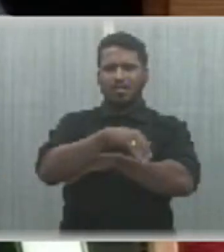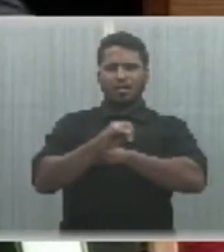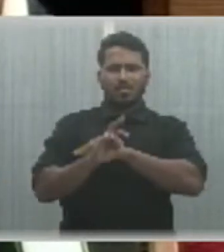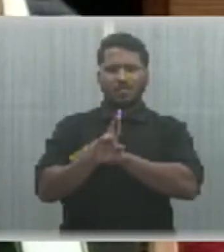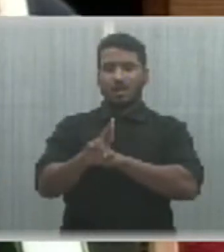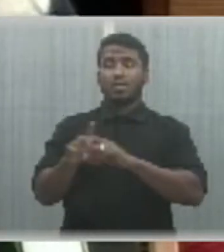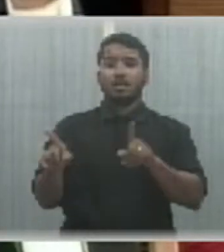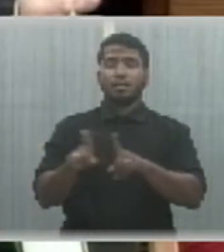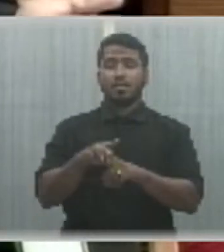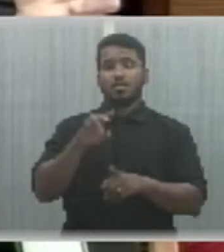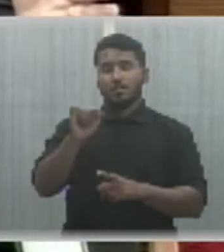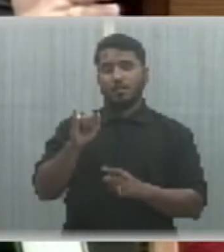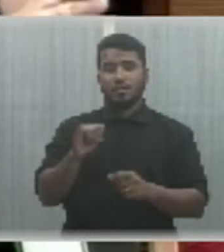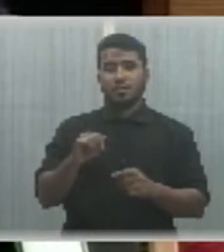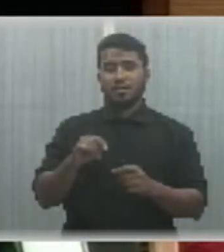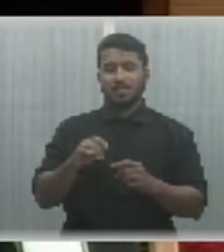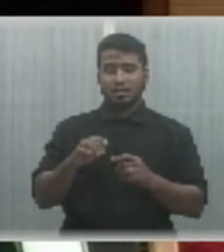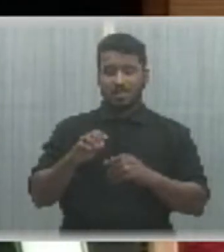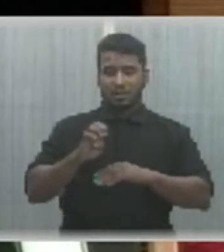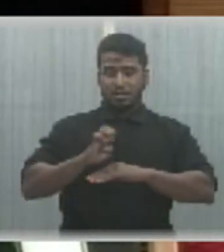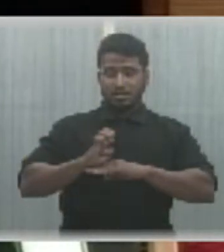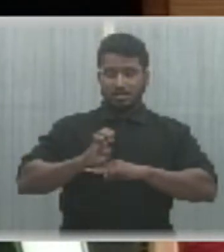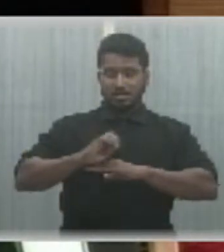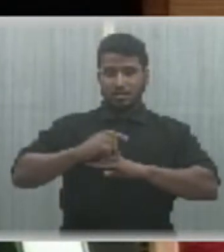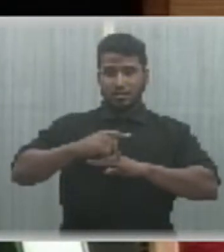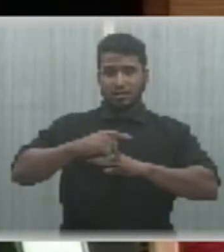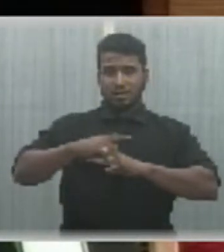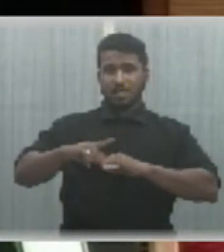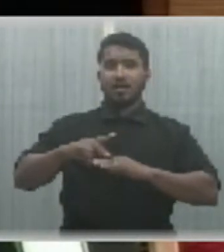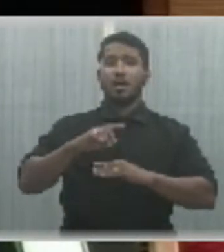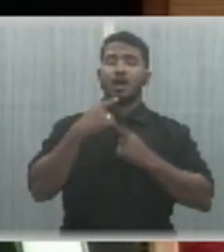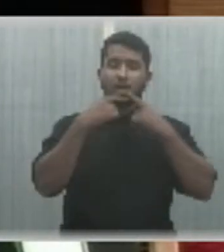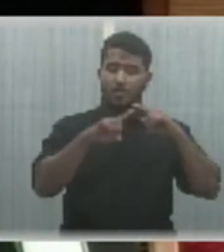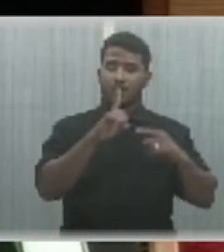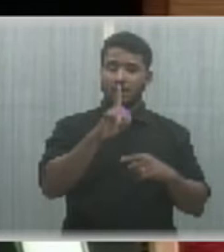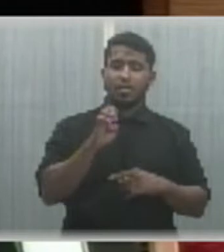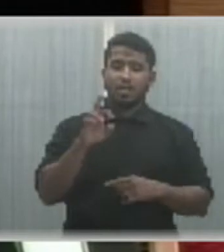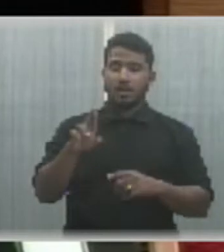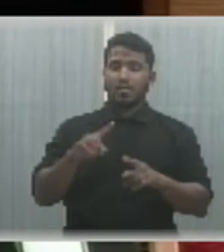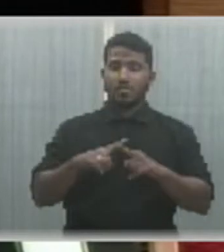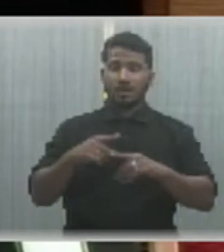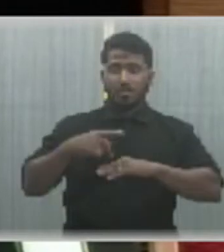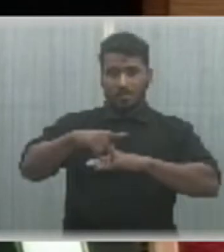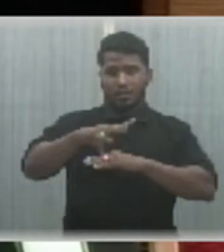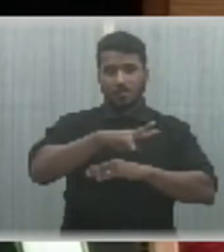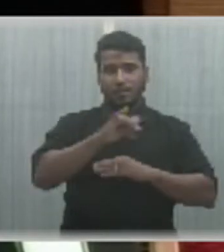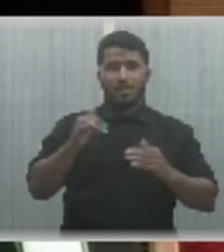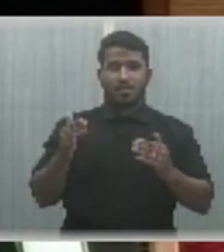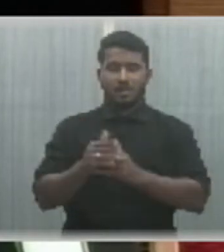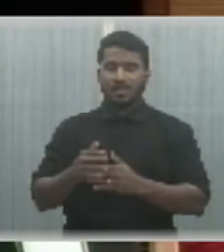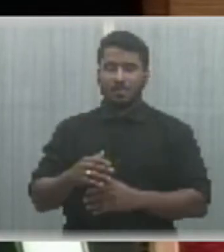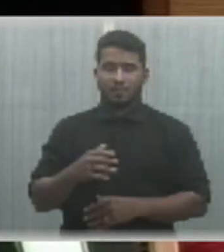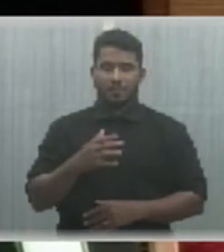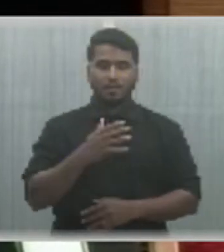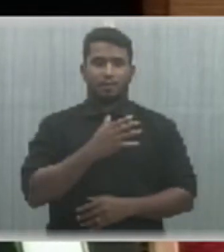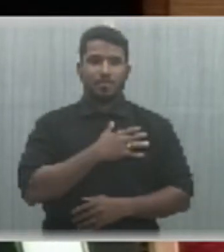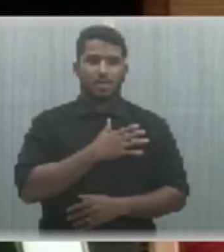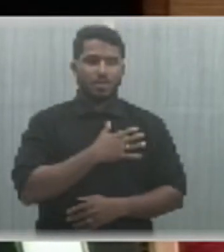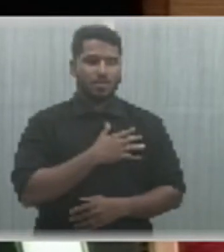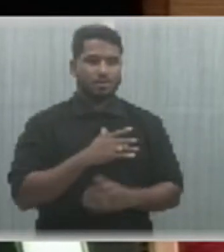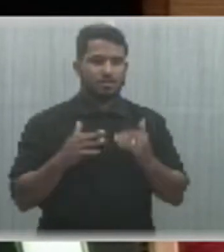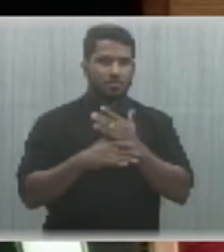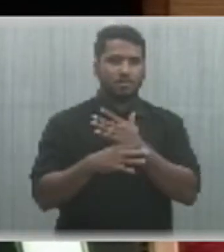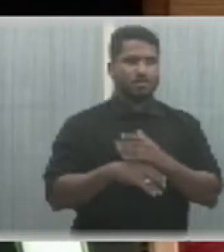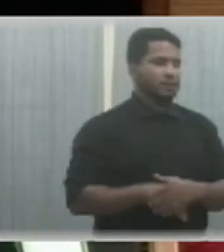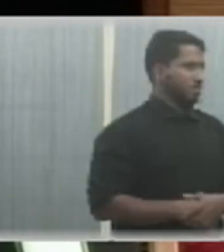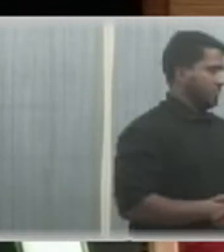fosse também pela estrada estadual, aí vai uma reclamação ao DR, porque a estrada que vai até a minha querida cidade